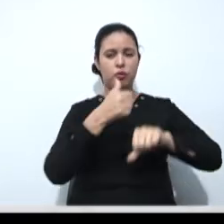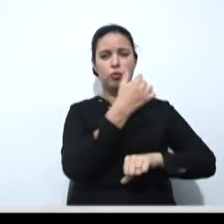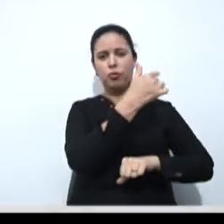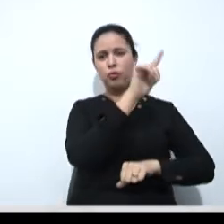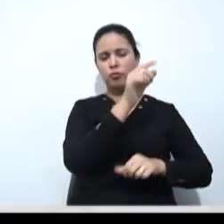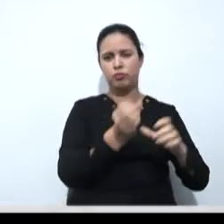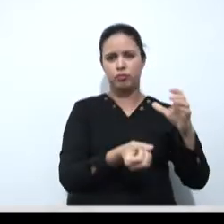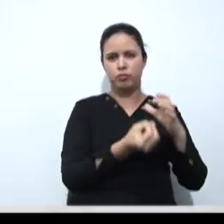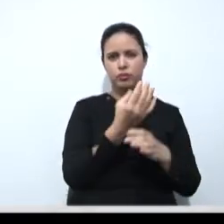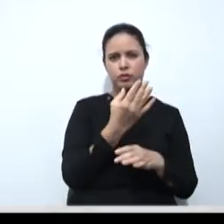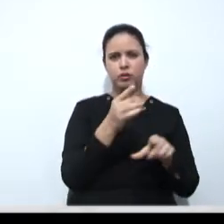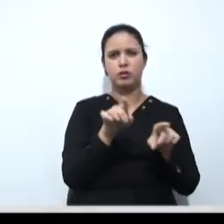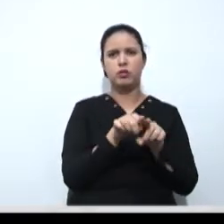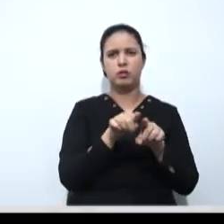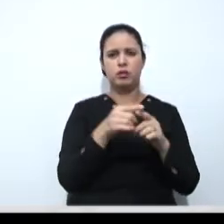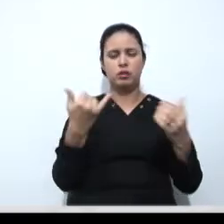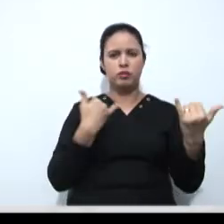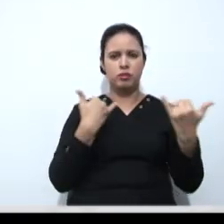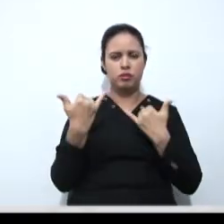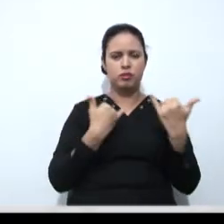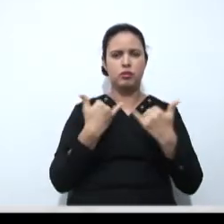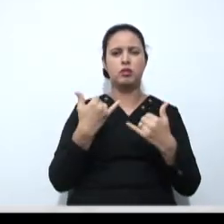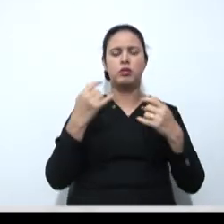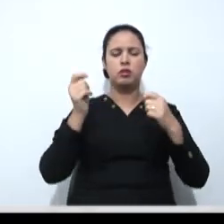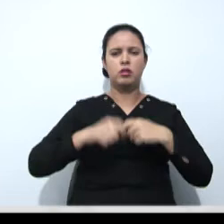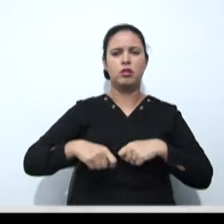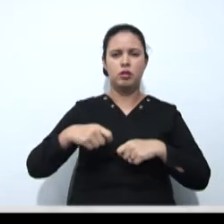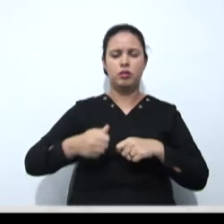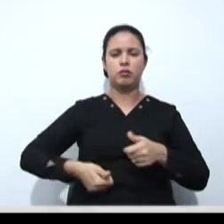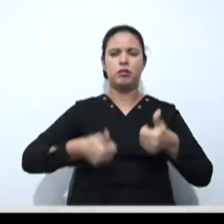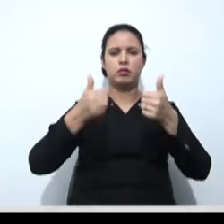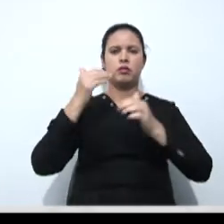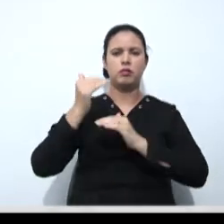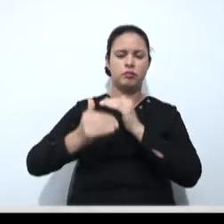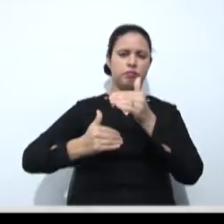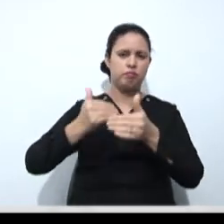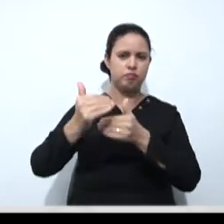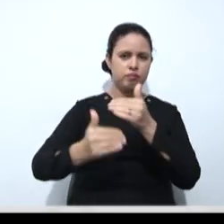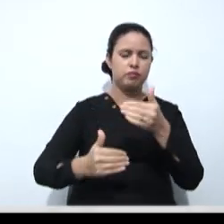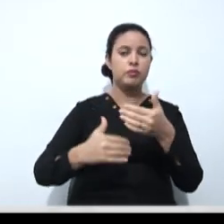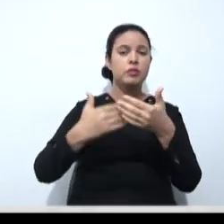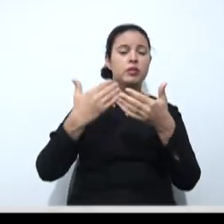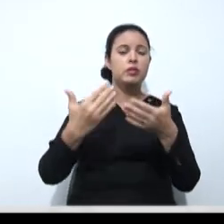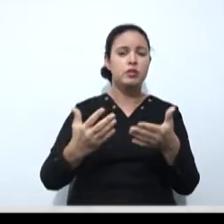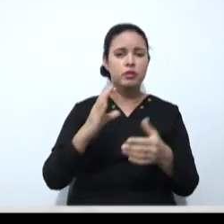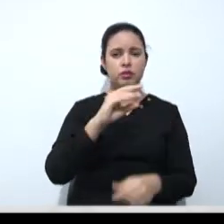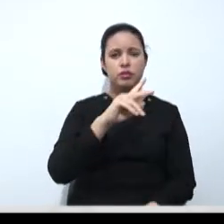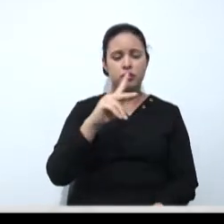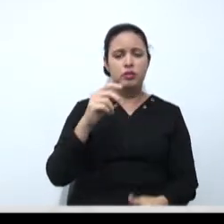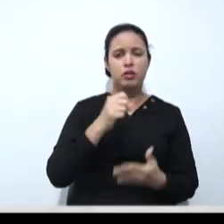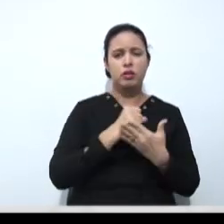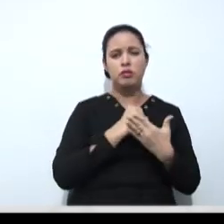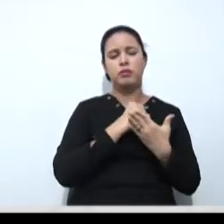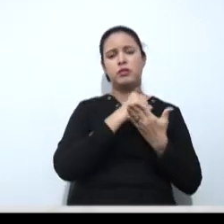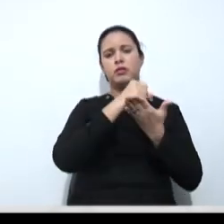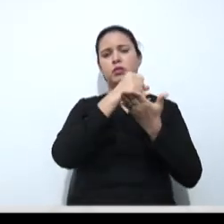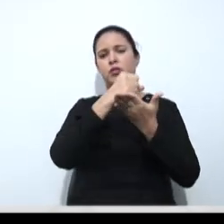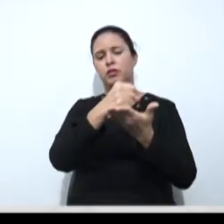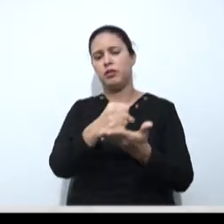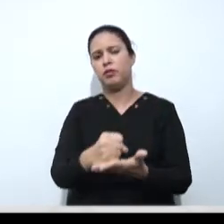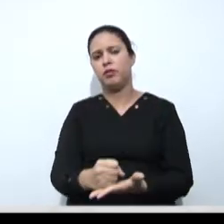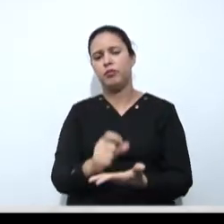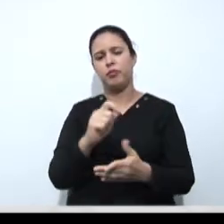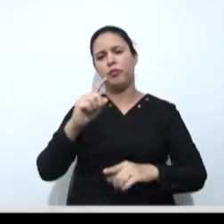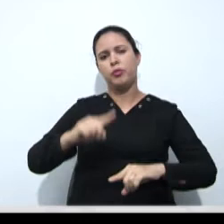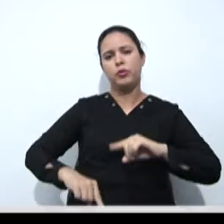recebo informações, eu posso melhorar processos, e aí essa cooperativa, ela vai entregar o quê?